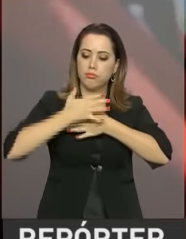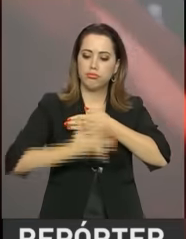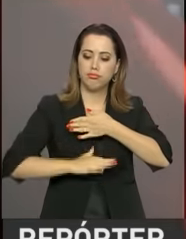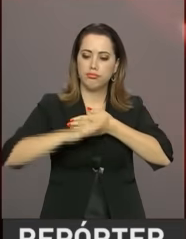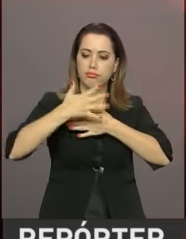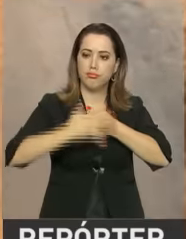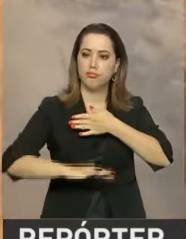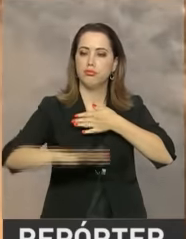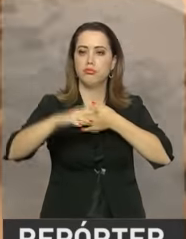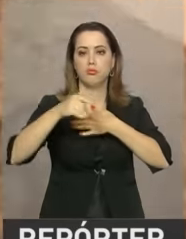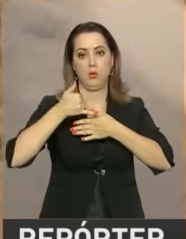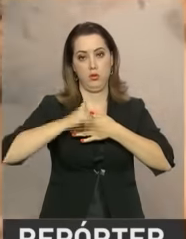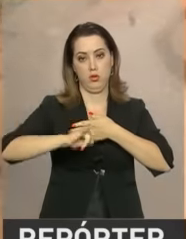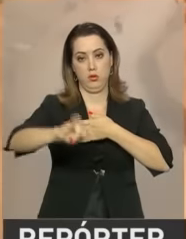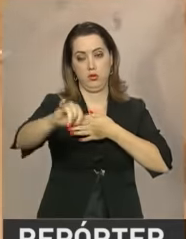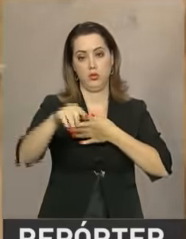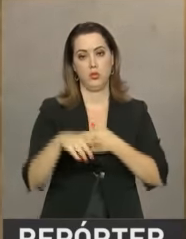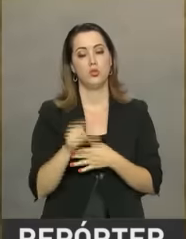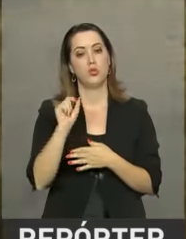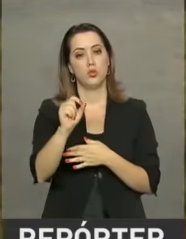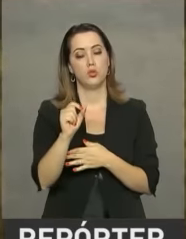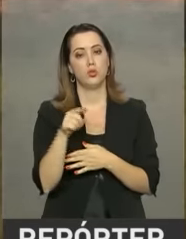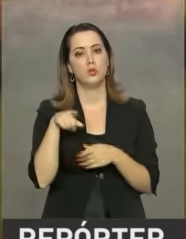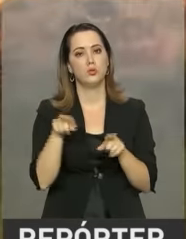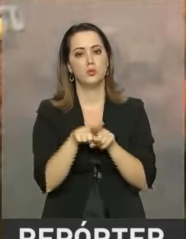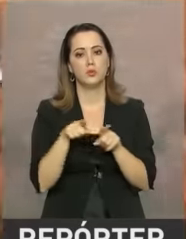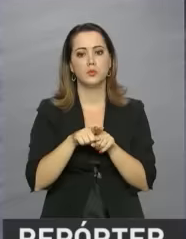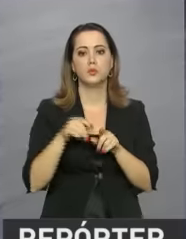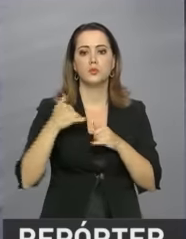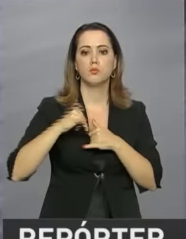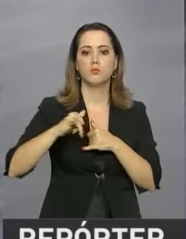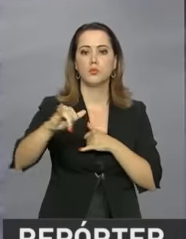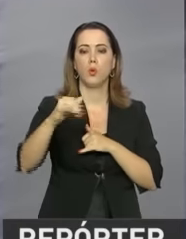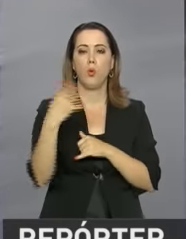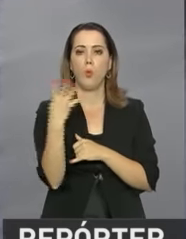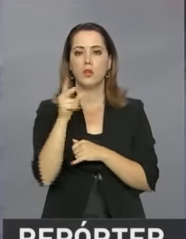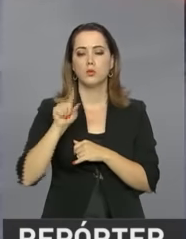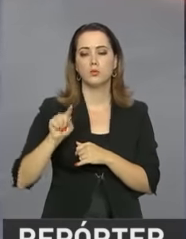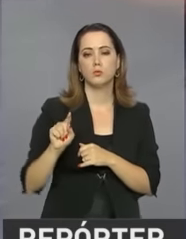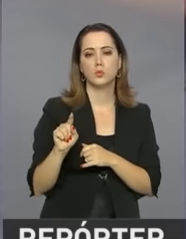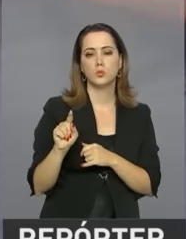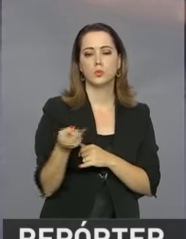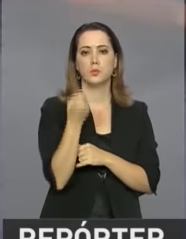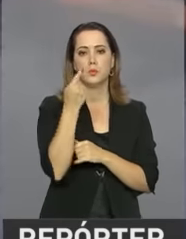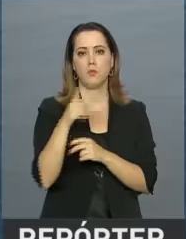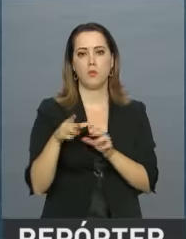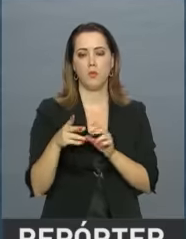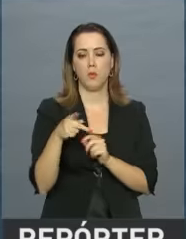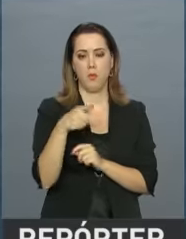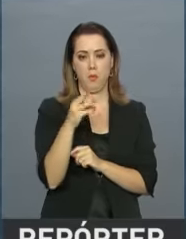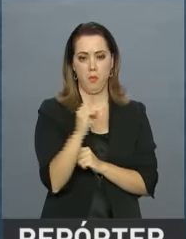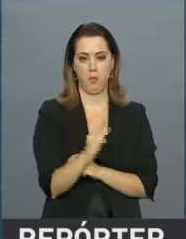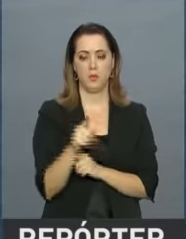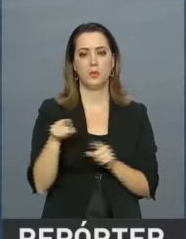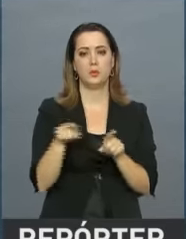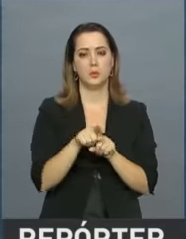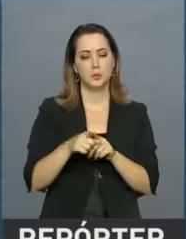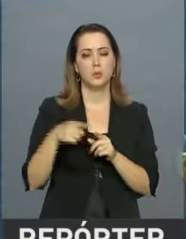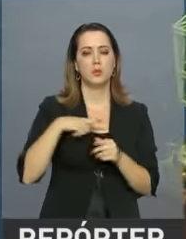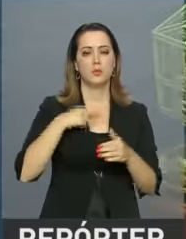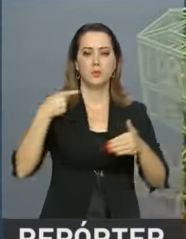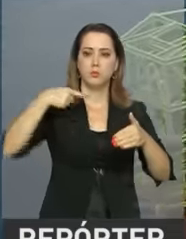instaladas ainda mais de 4.000 km de linhas de transmissão a exploração e produção de petróleo e gás também foi